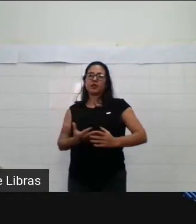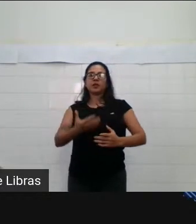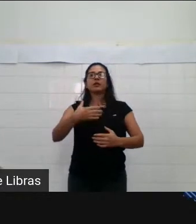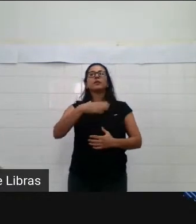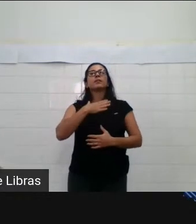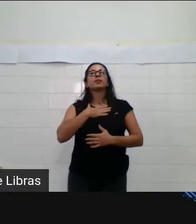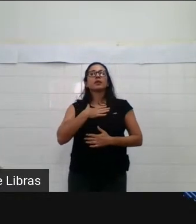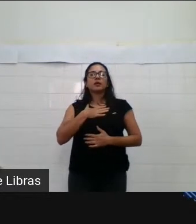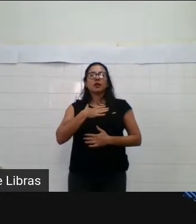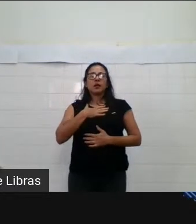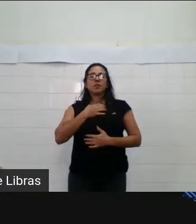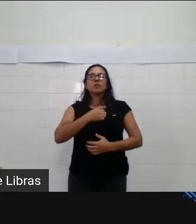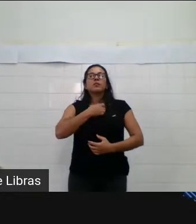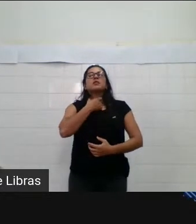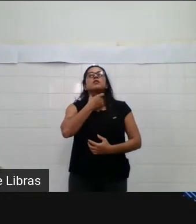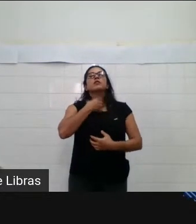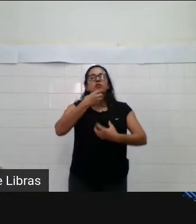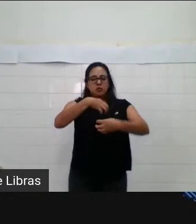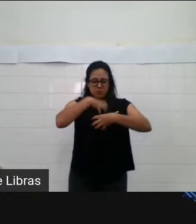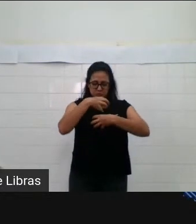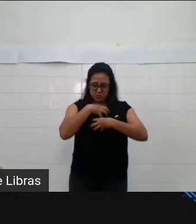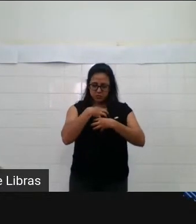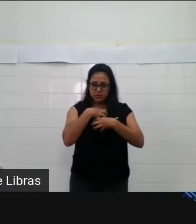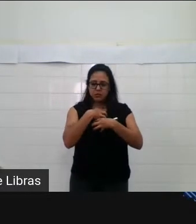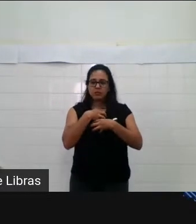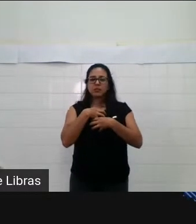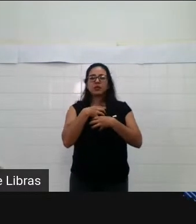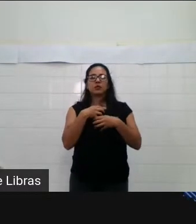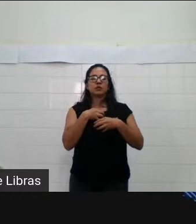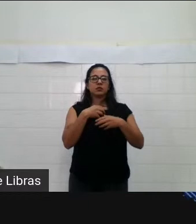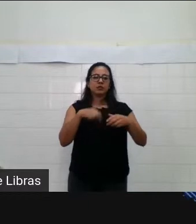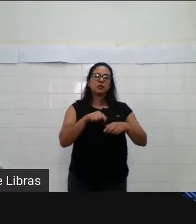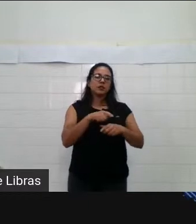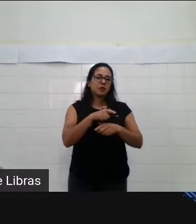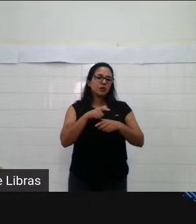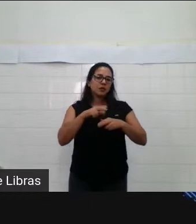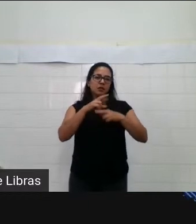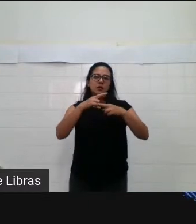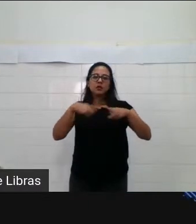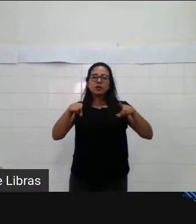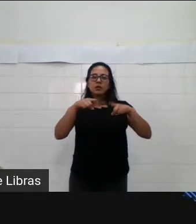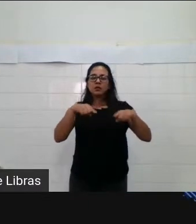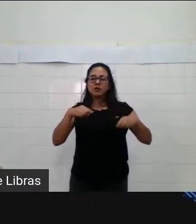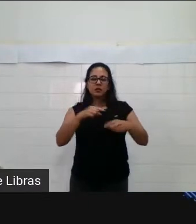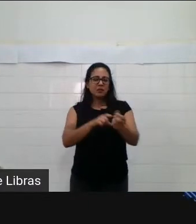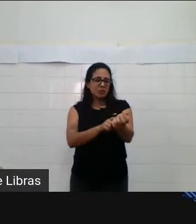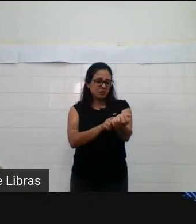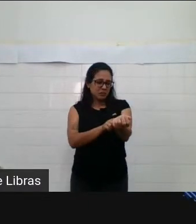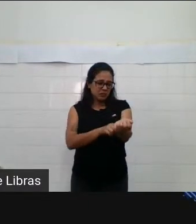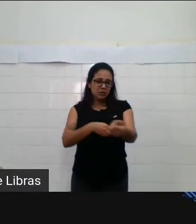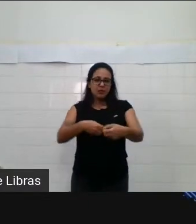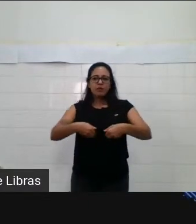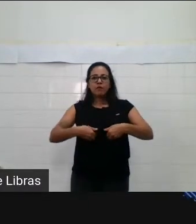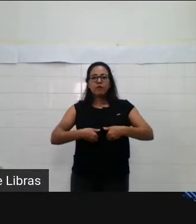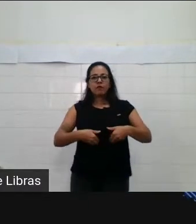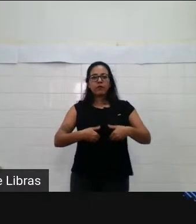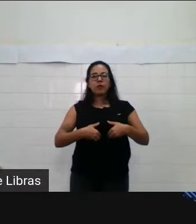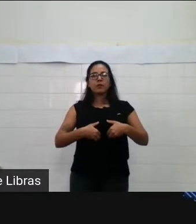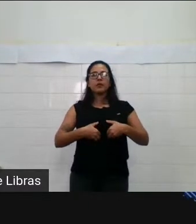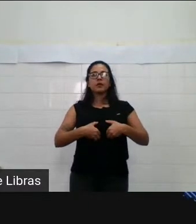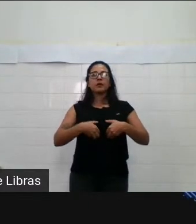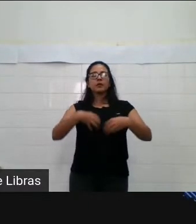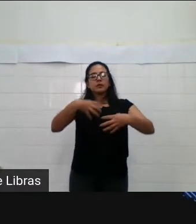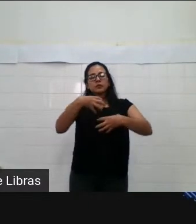ecoa versos perplexos, com rimas de sangue e fome. A voz de